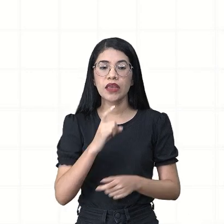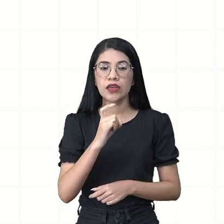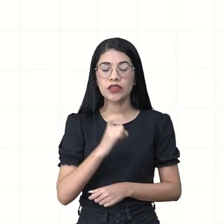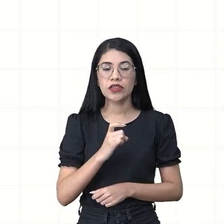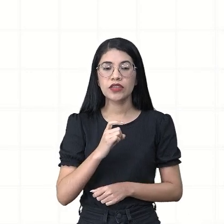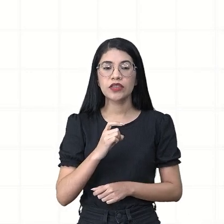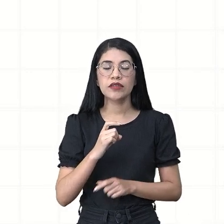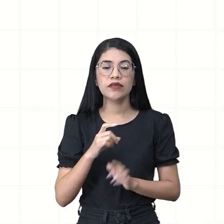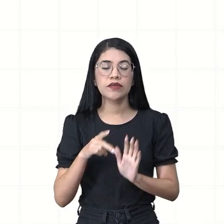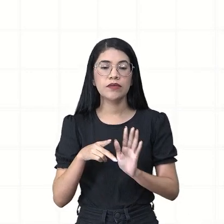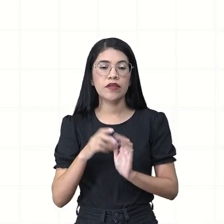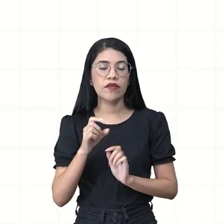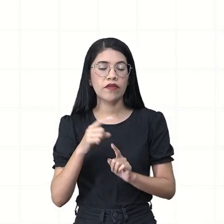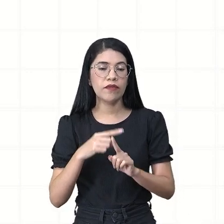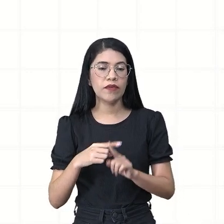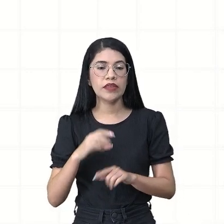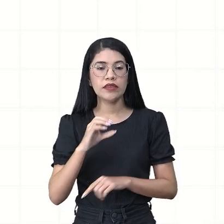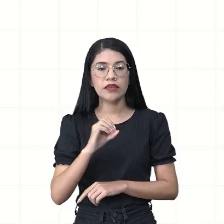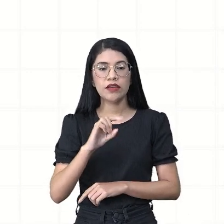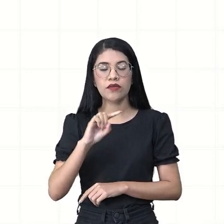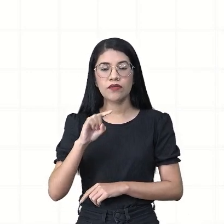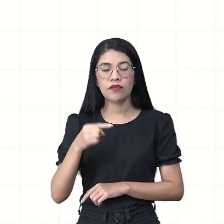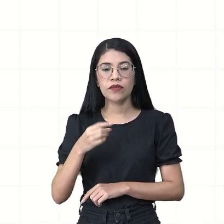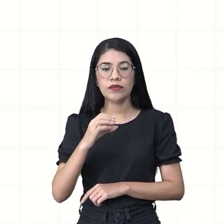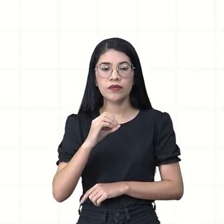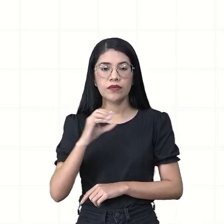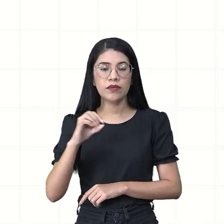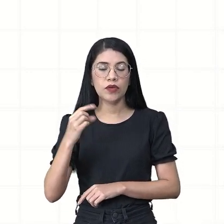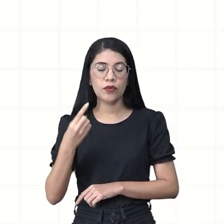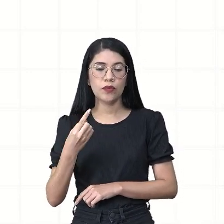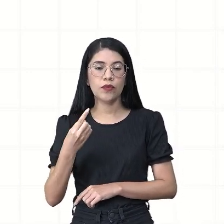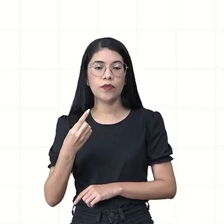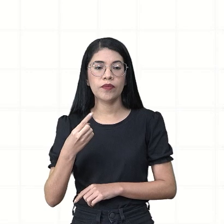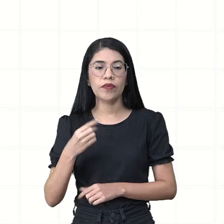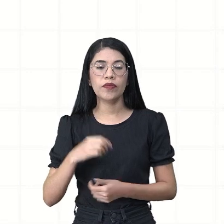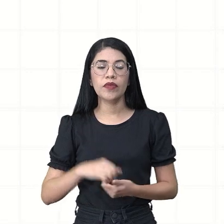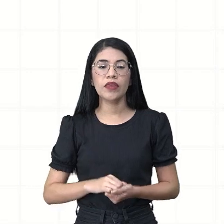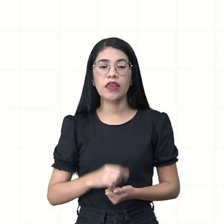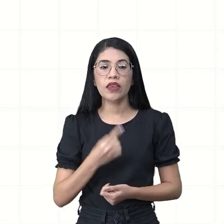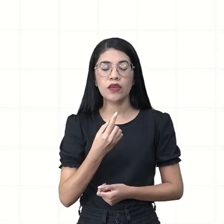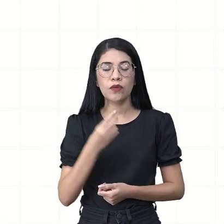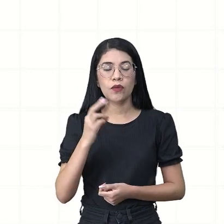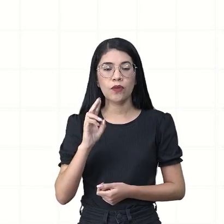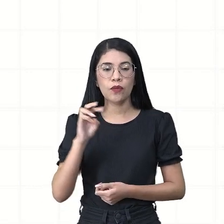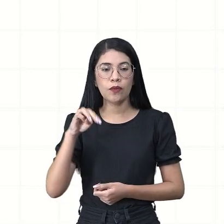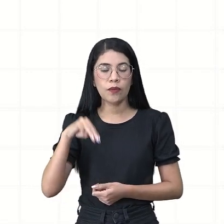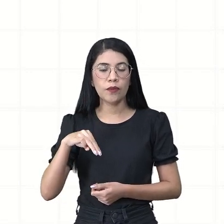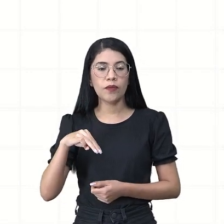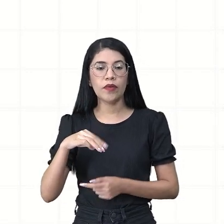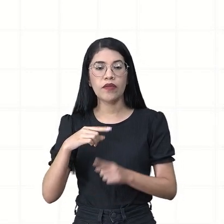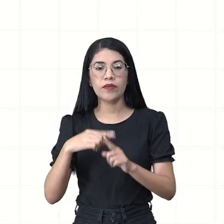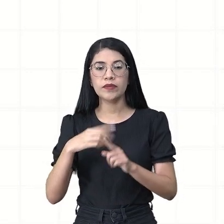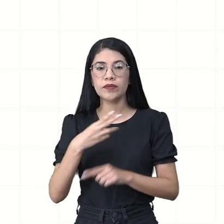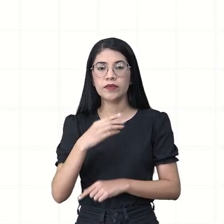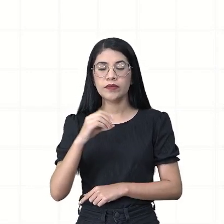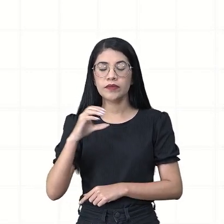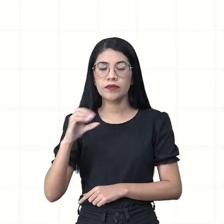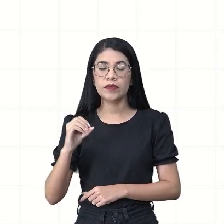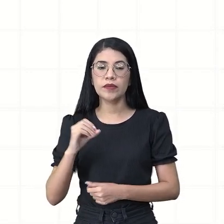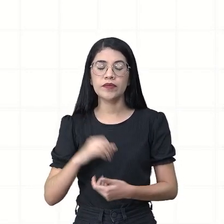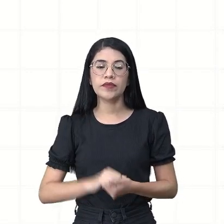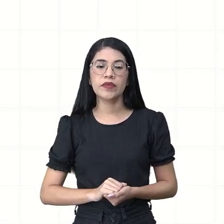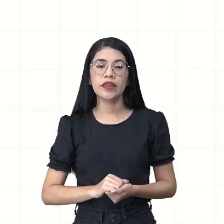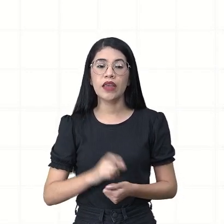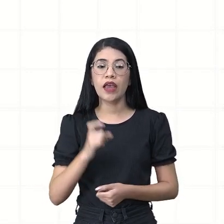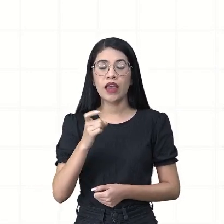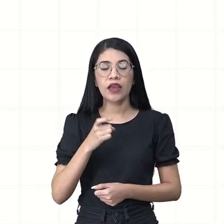1 milésimo vai ser igual a 300 milímetros. Então, o valor de x, que é o valor que eu quero encontrar,